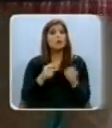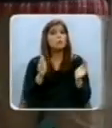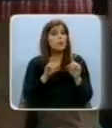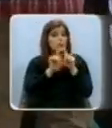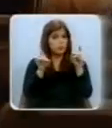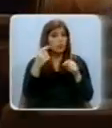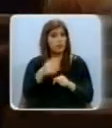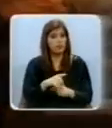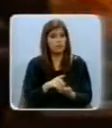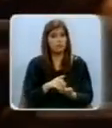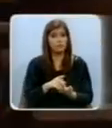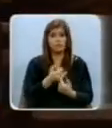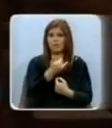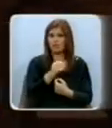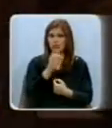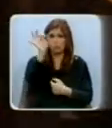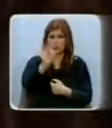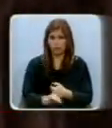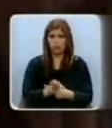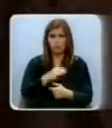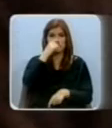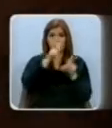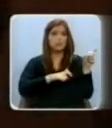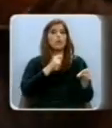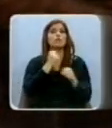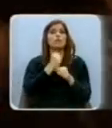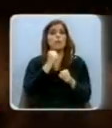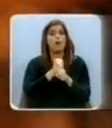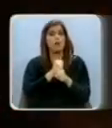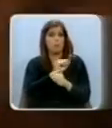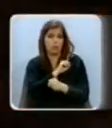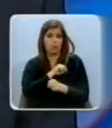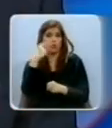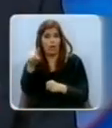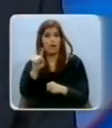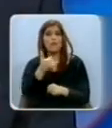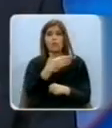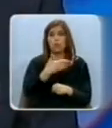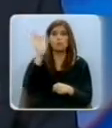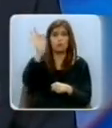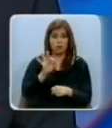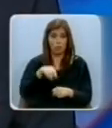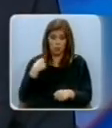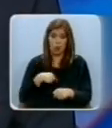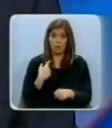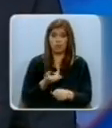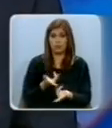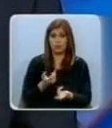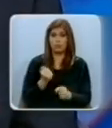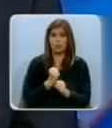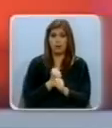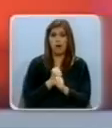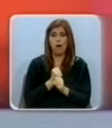empresários. 20% empregados por conta de outrem e 21% por conta própria. Portanto, não basta ter um